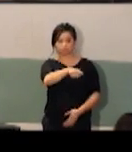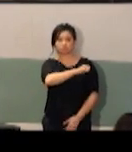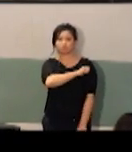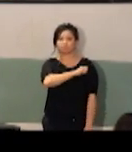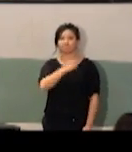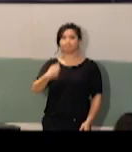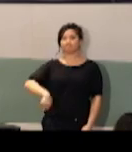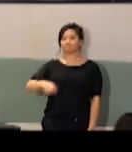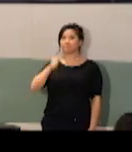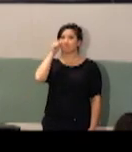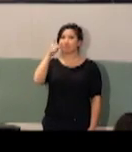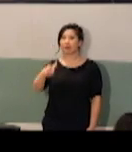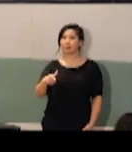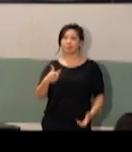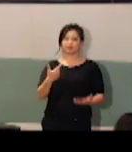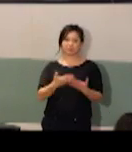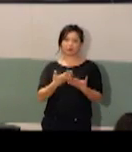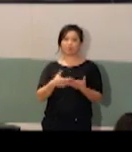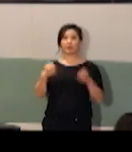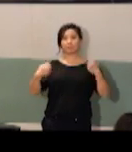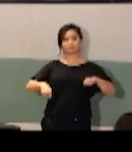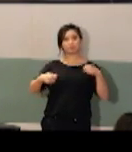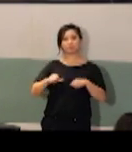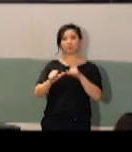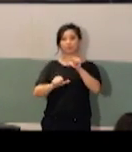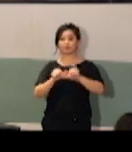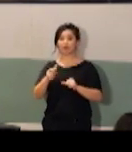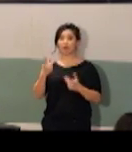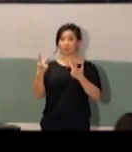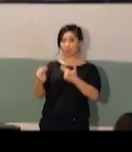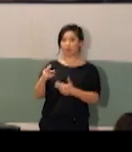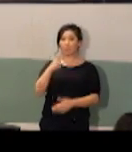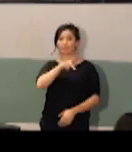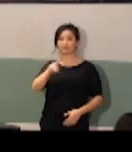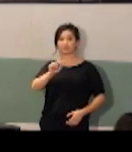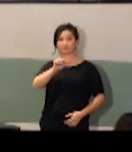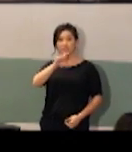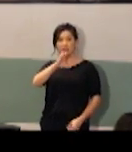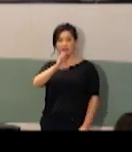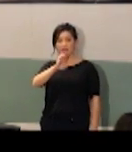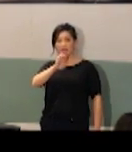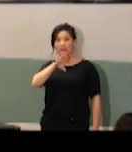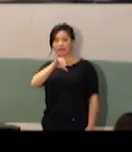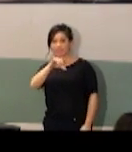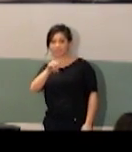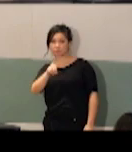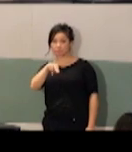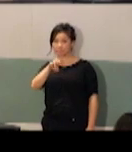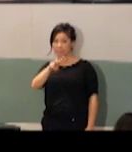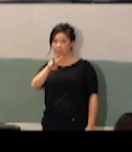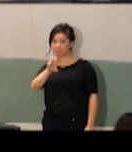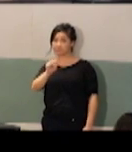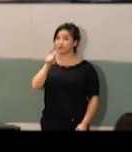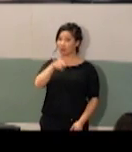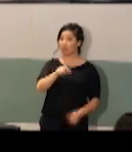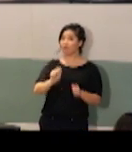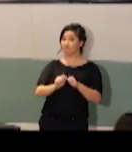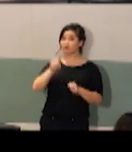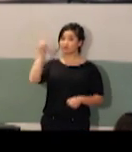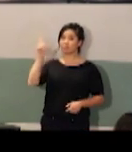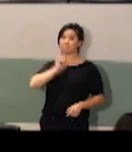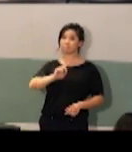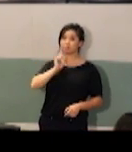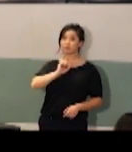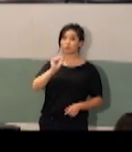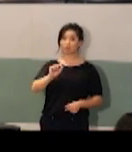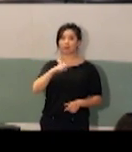nosso candidato a presidente Aécio Neves fez em Minas Gerais, aonde tem um plano de avaliação,